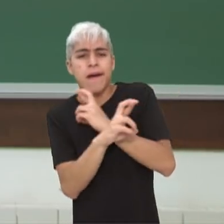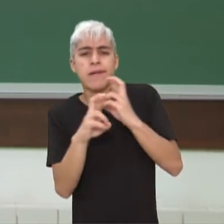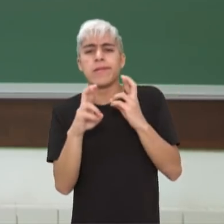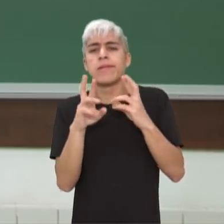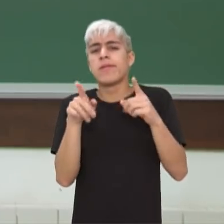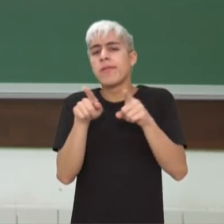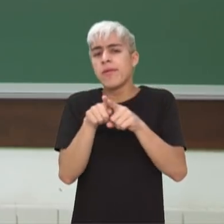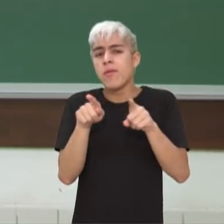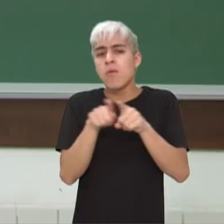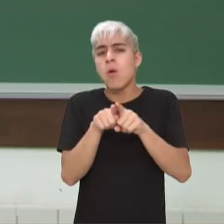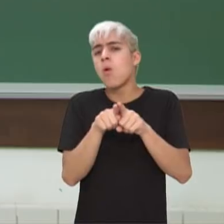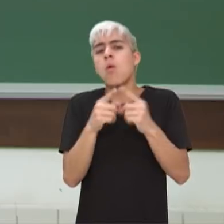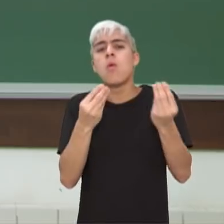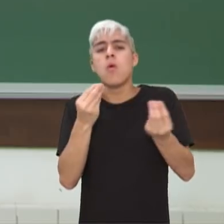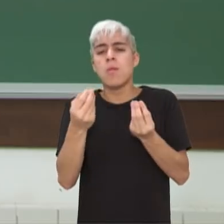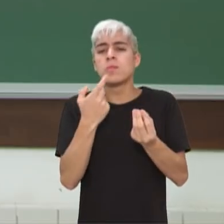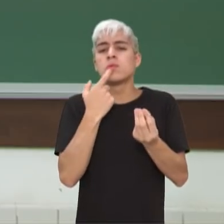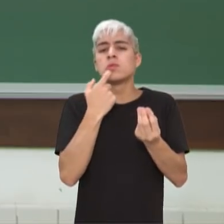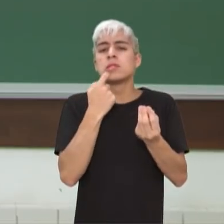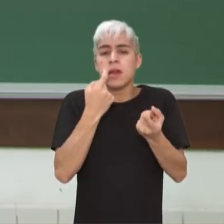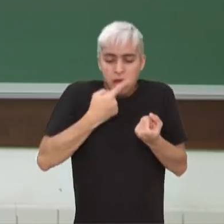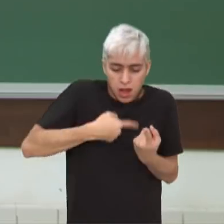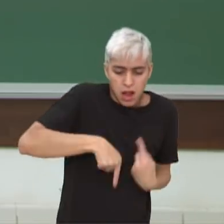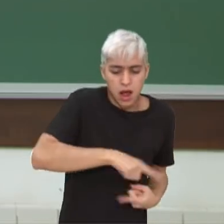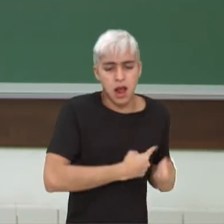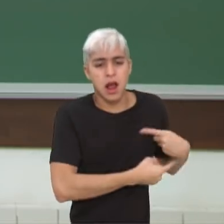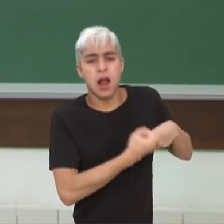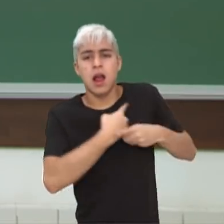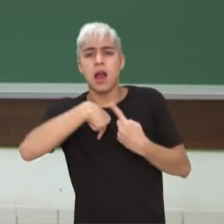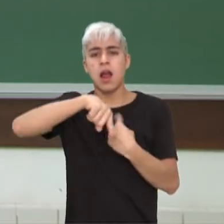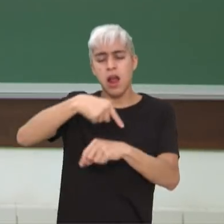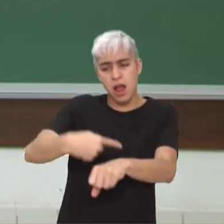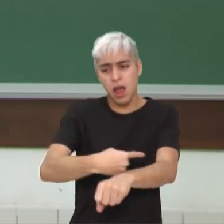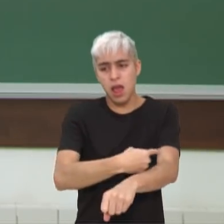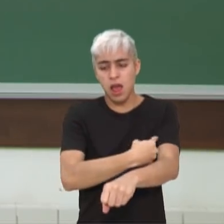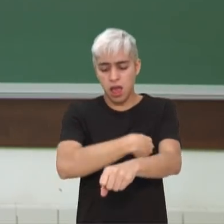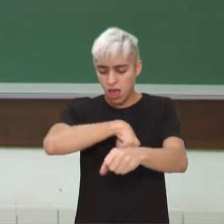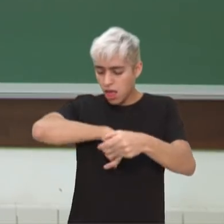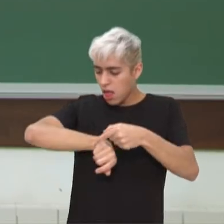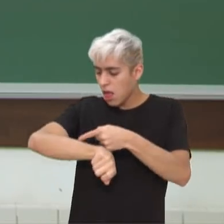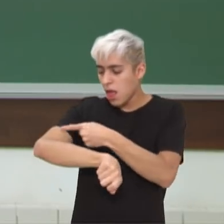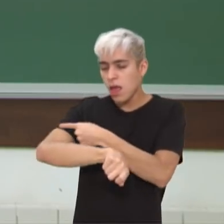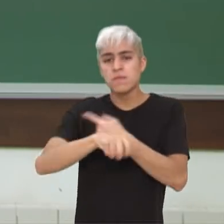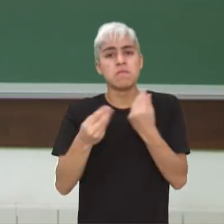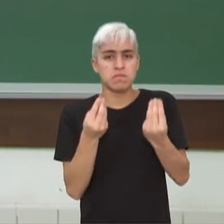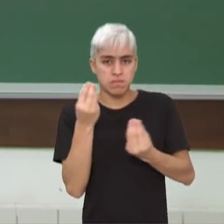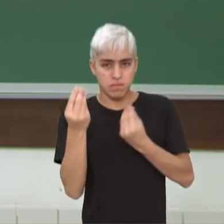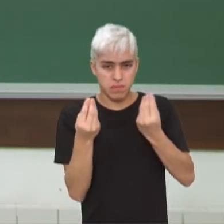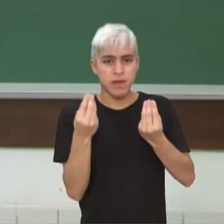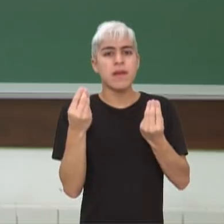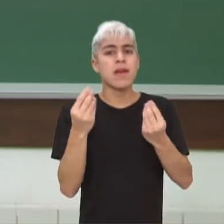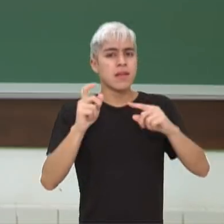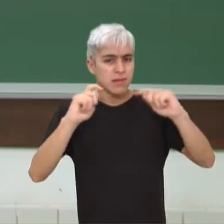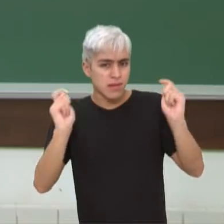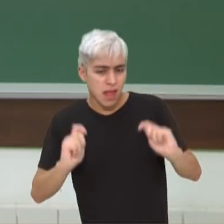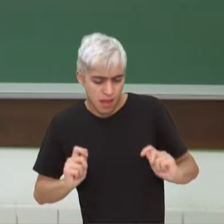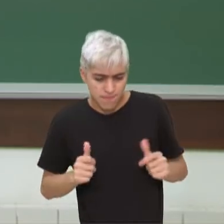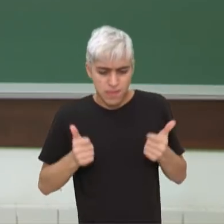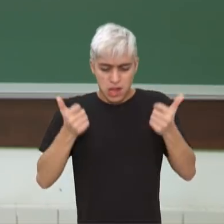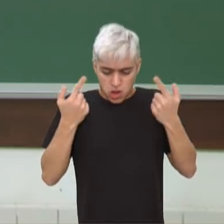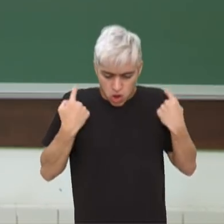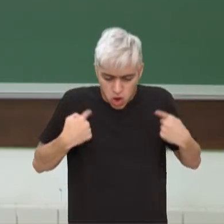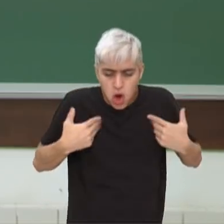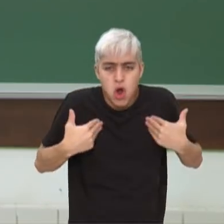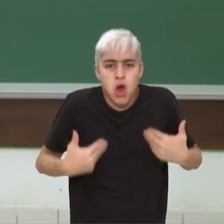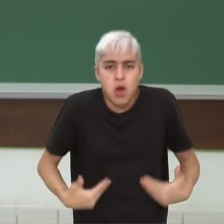o corrimento aí do fluxo sanguíneo dentro do seu corpo. Então, consequentemente, você vai ter ali melhoras ali para o seu metabolismo,